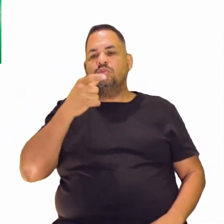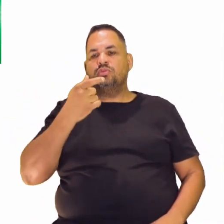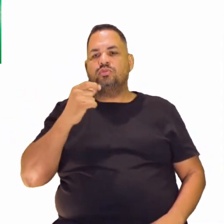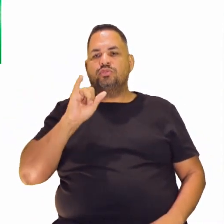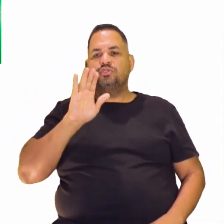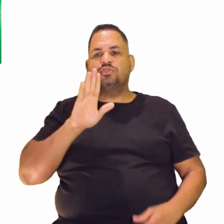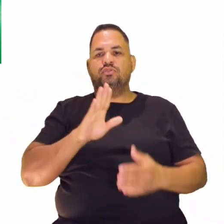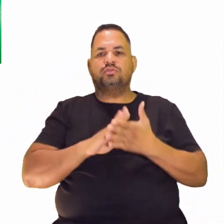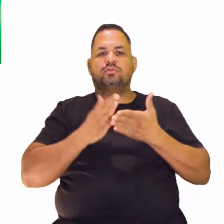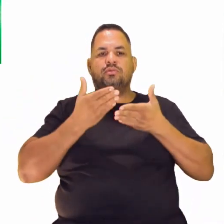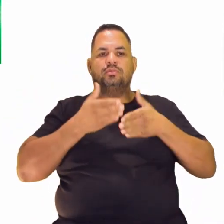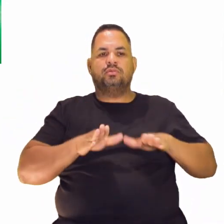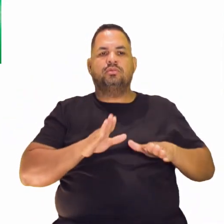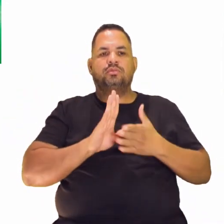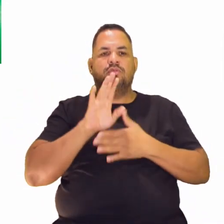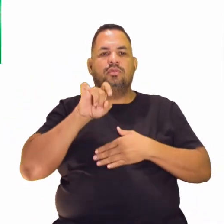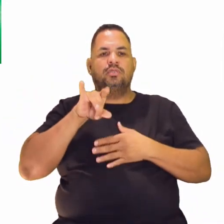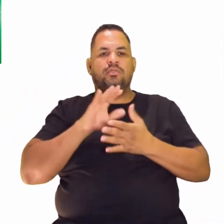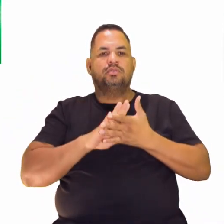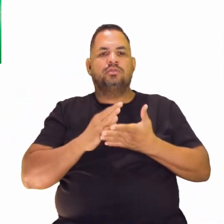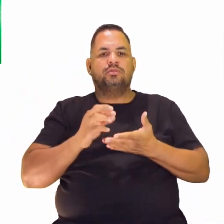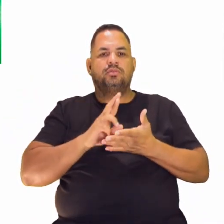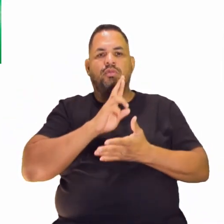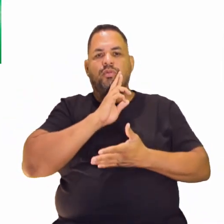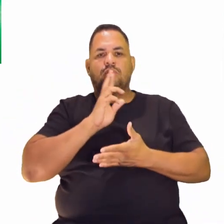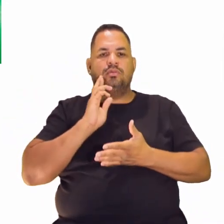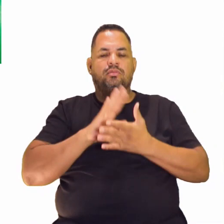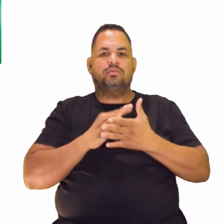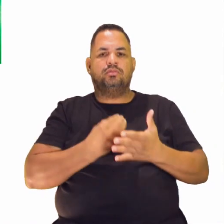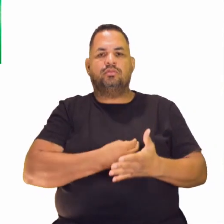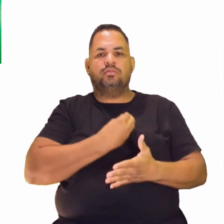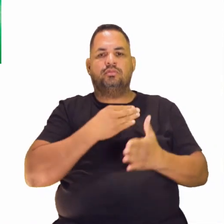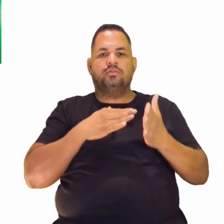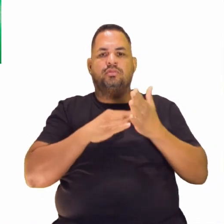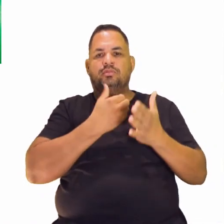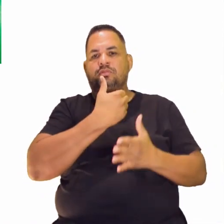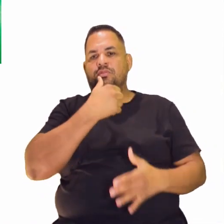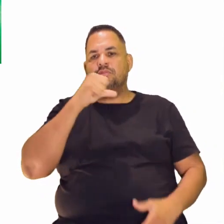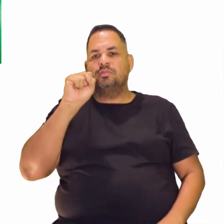Nasceu em Normandia, estado de Roraima, e viveu até os 18 anos,